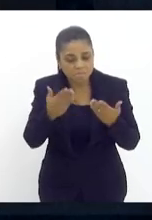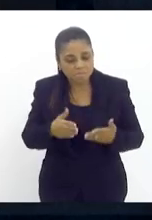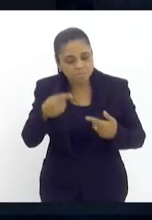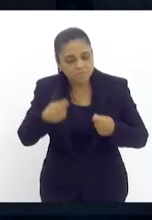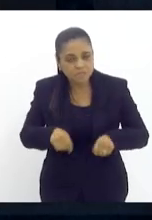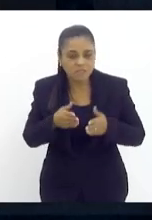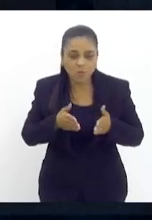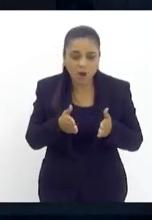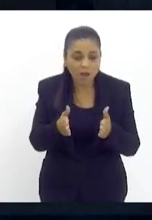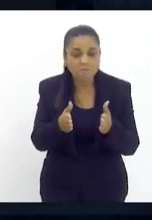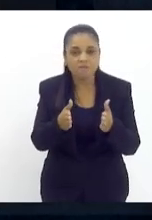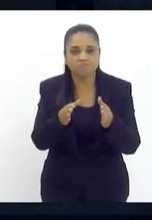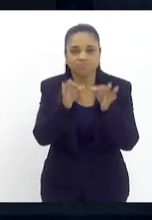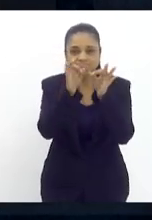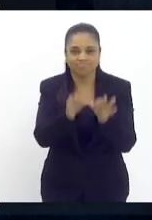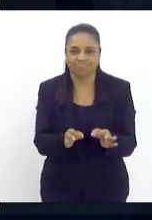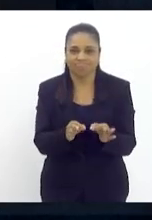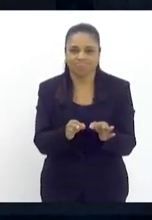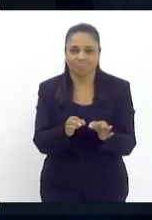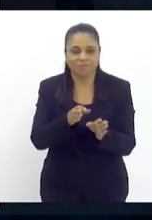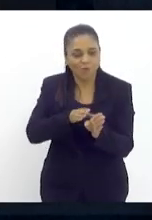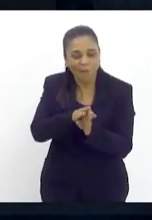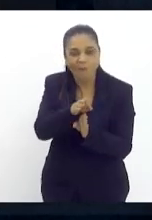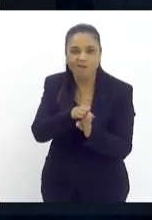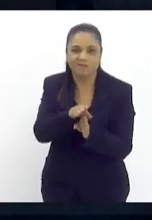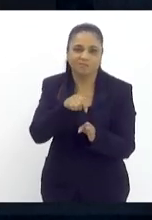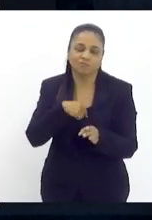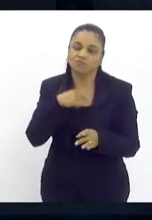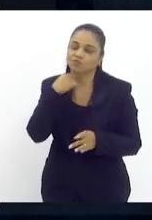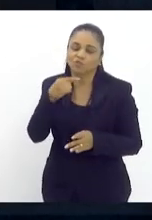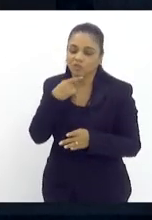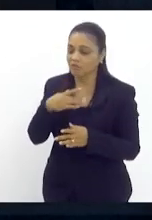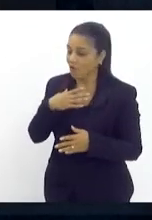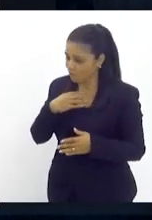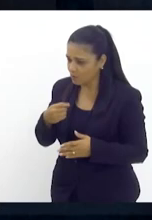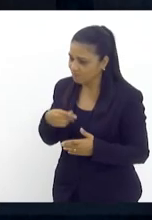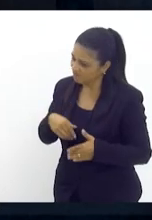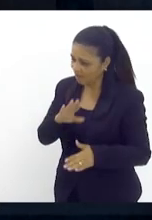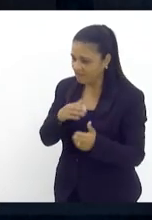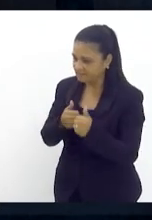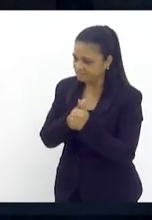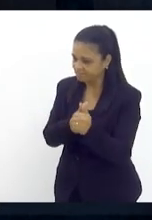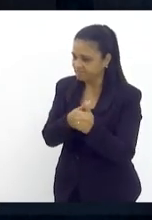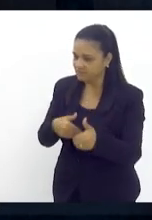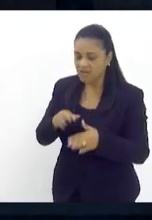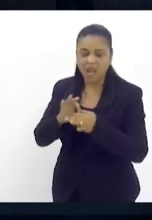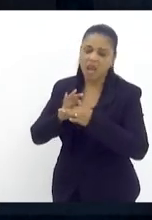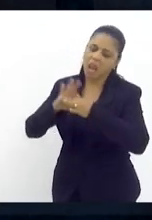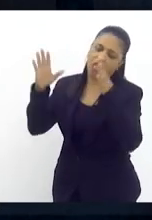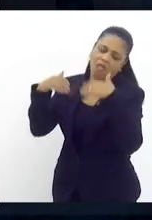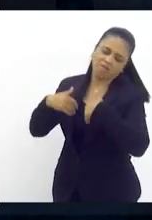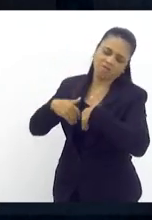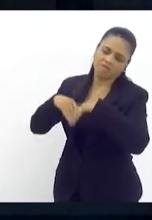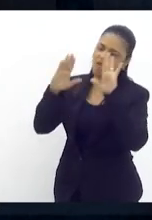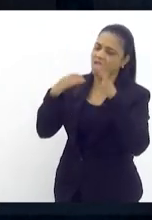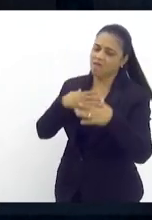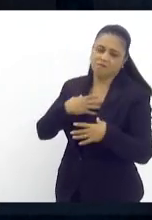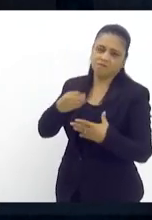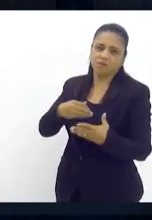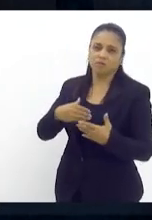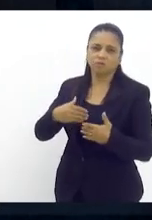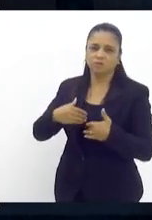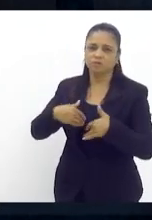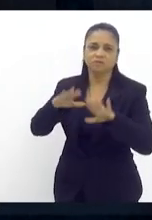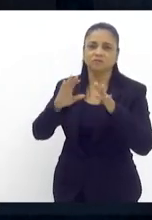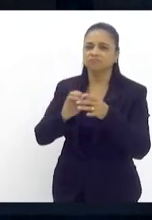apontado para ela. Não adianta querer falar, meu filho, olha só, segue. Você tem toda a liberdade para seguir e fazer o